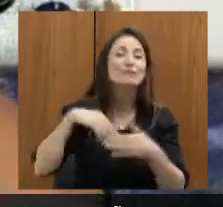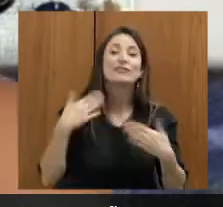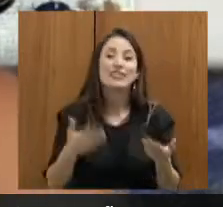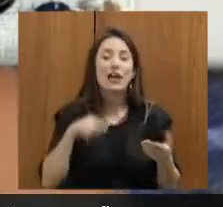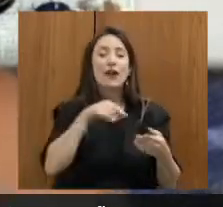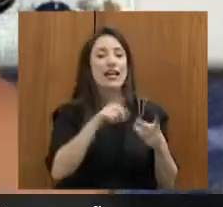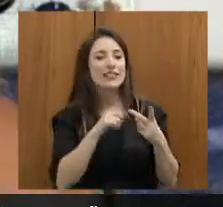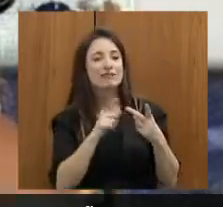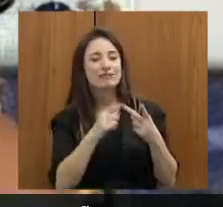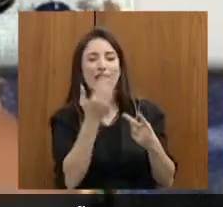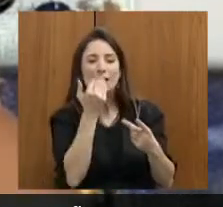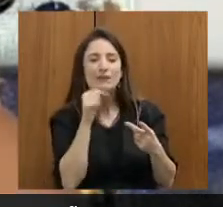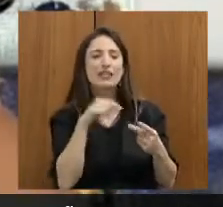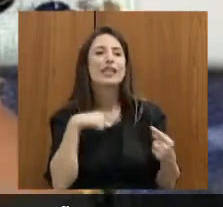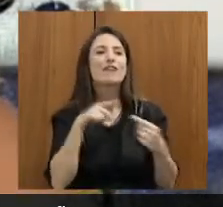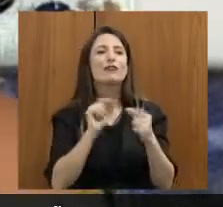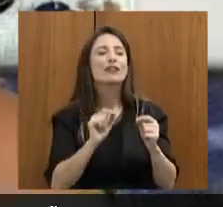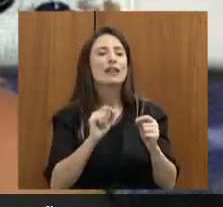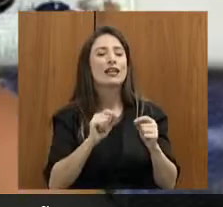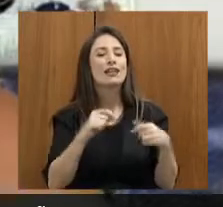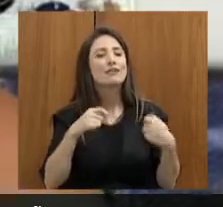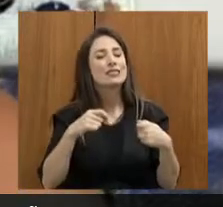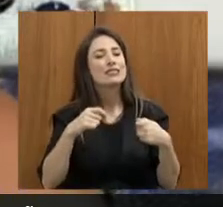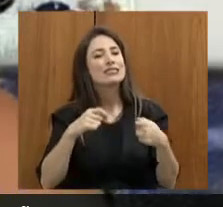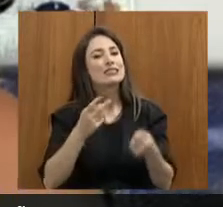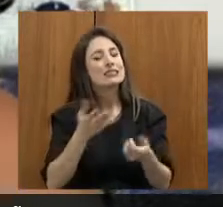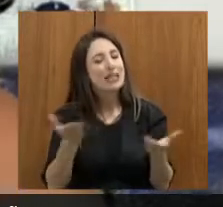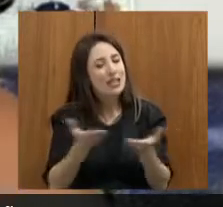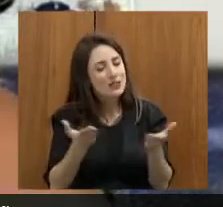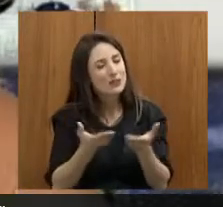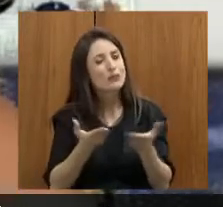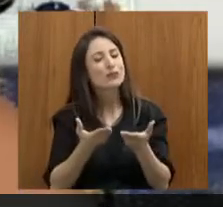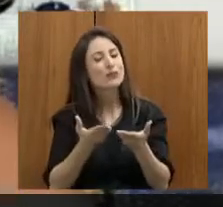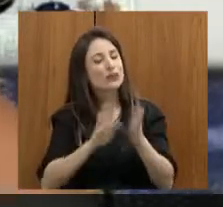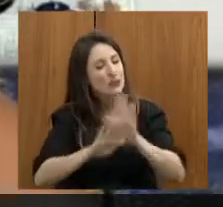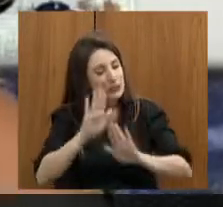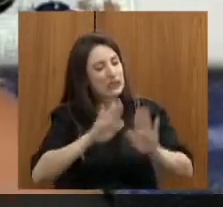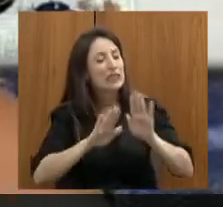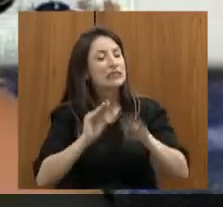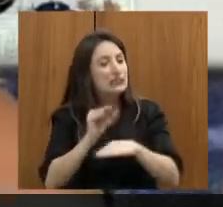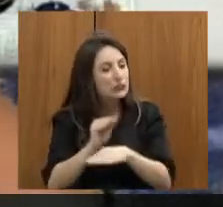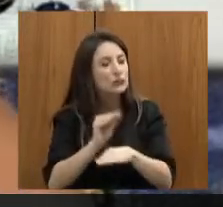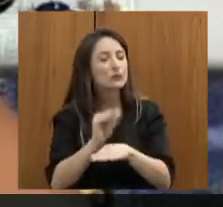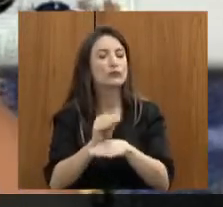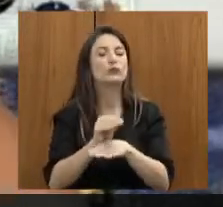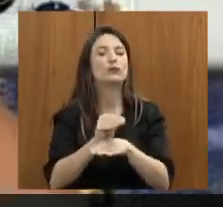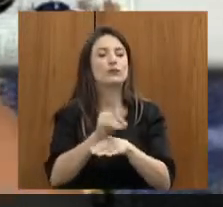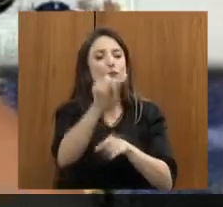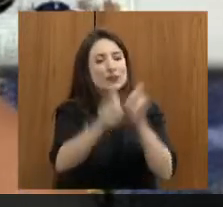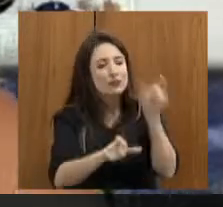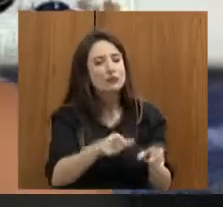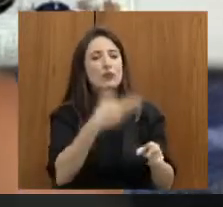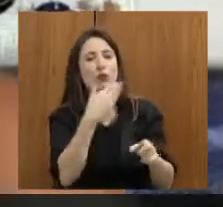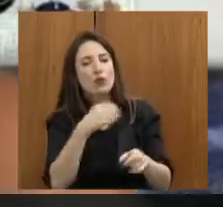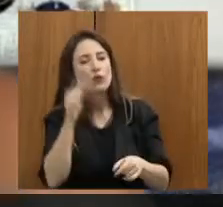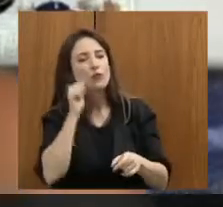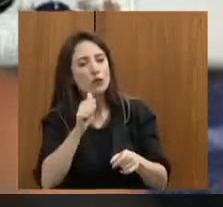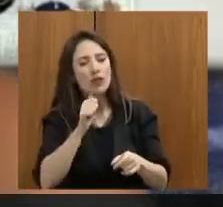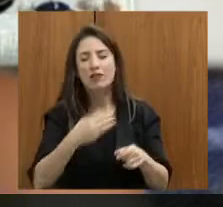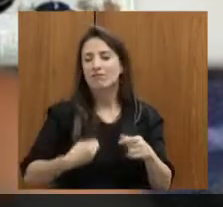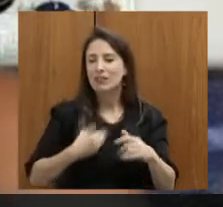do sentido de temporalidade e ativamente da resistência dos homens e mulheres ao longo do tempo